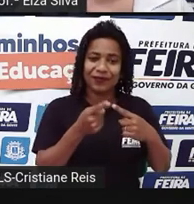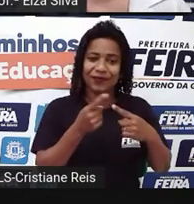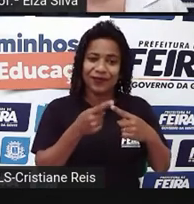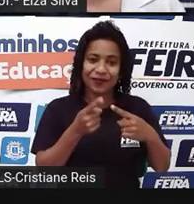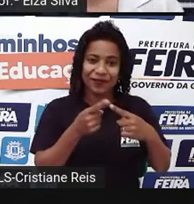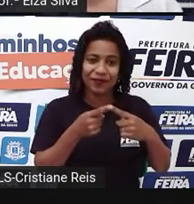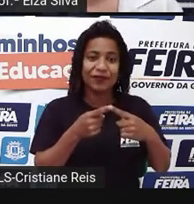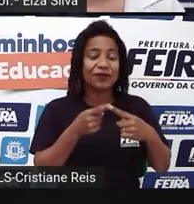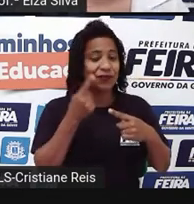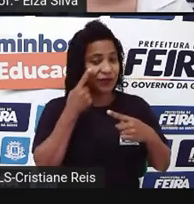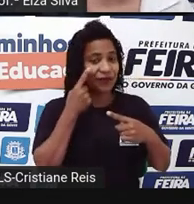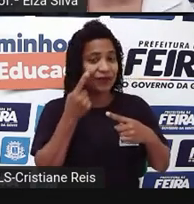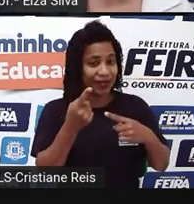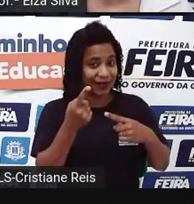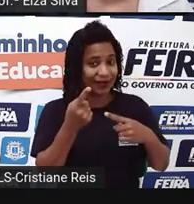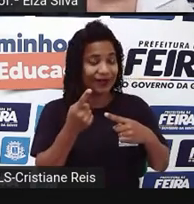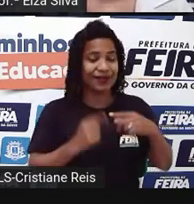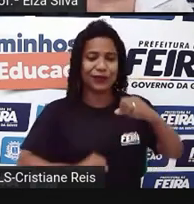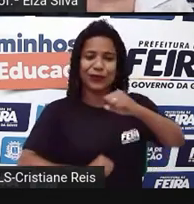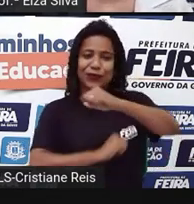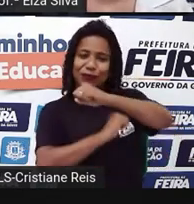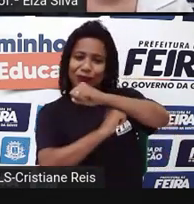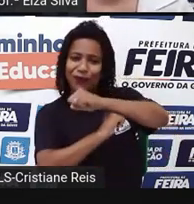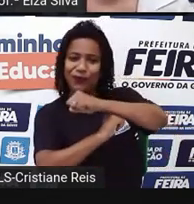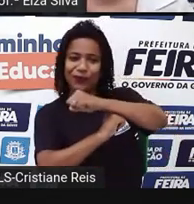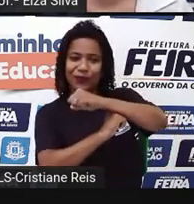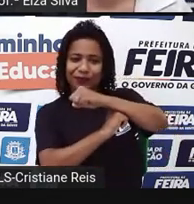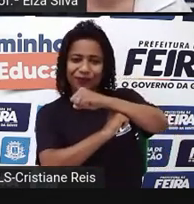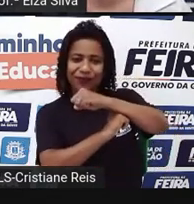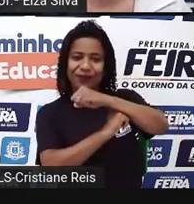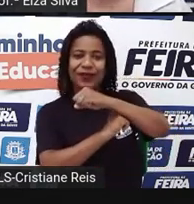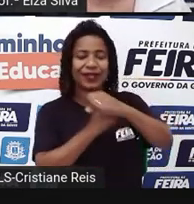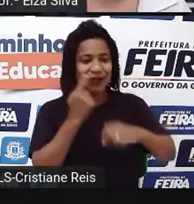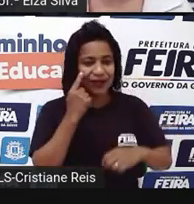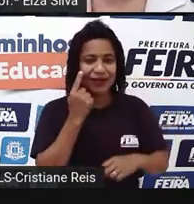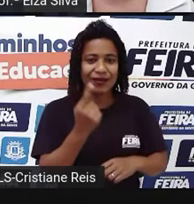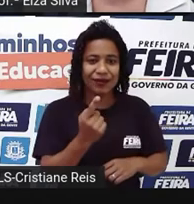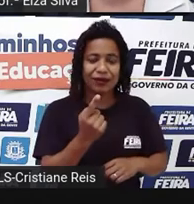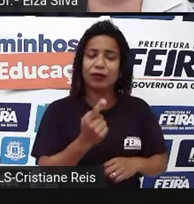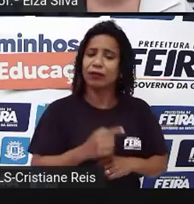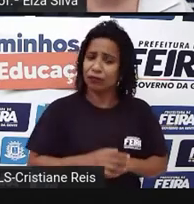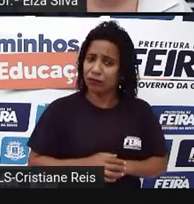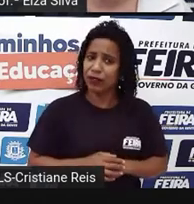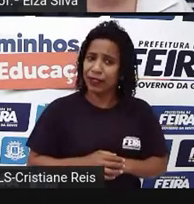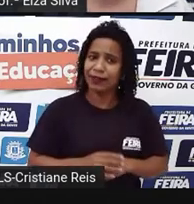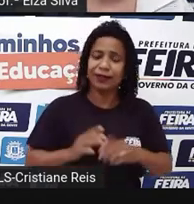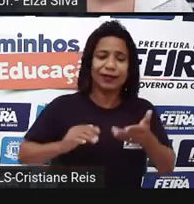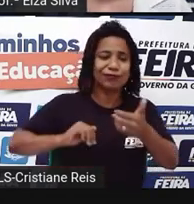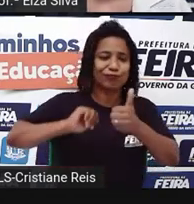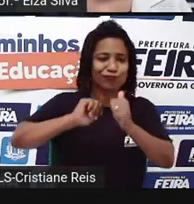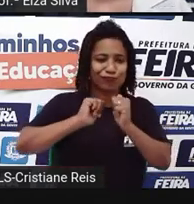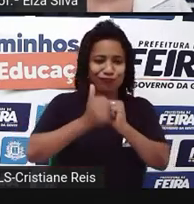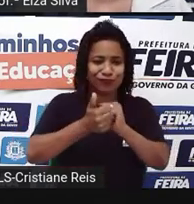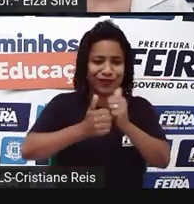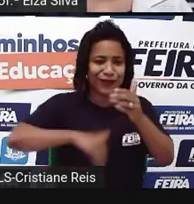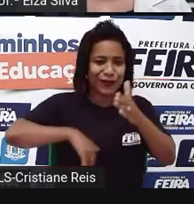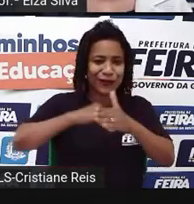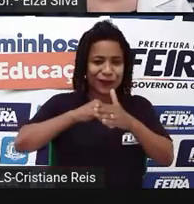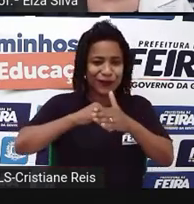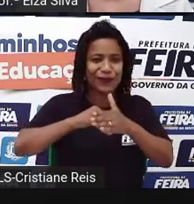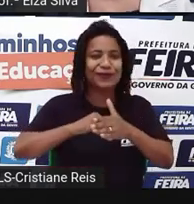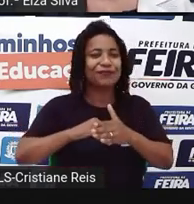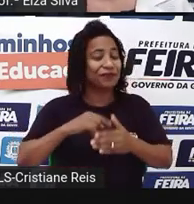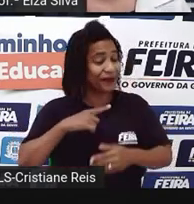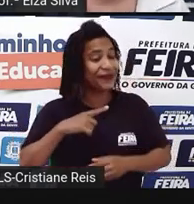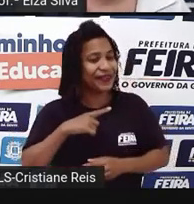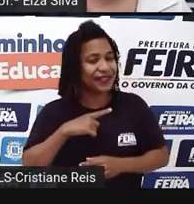aqui a respeito de Neymar, is a football player. Então, ele é um jogador de futebol. Vejam que logo